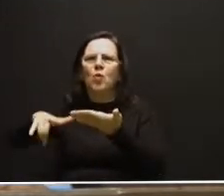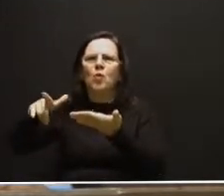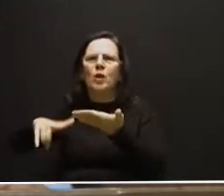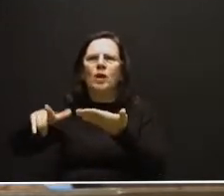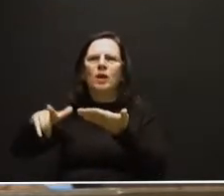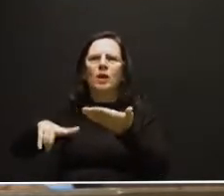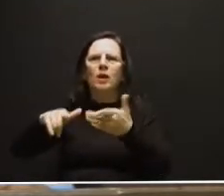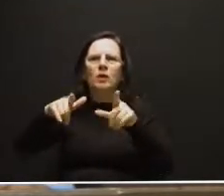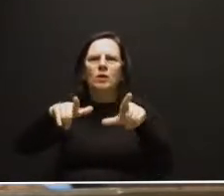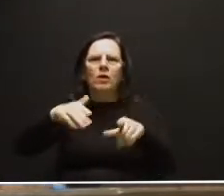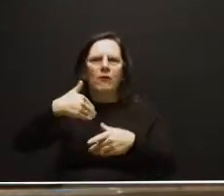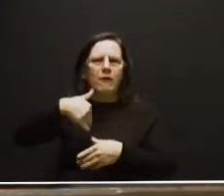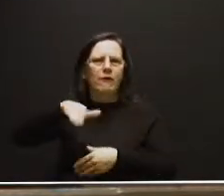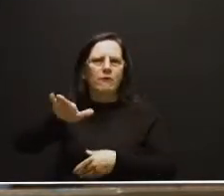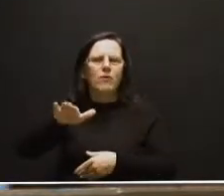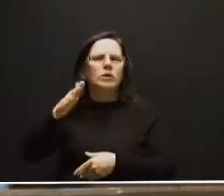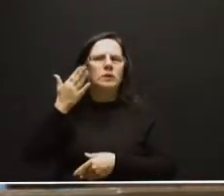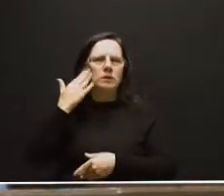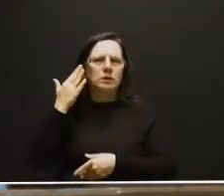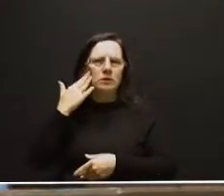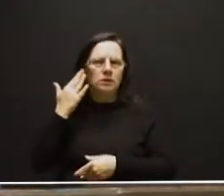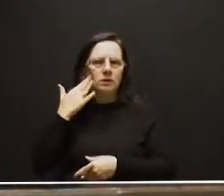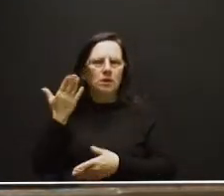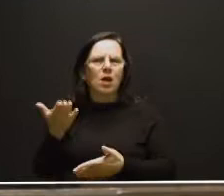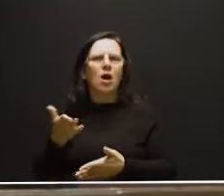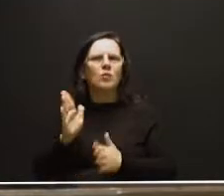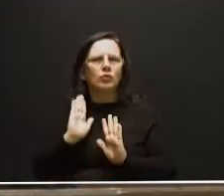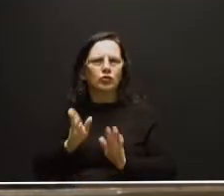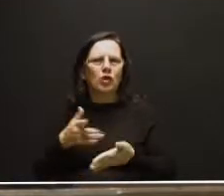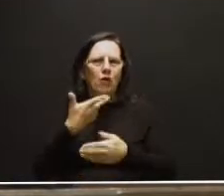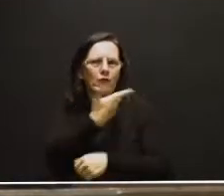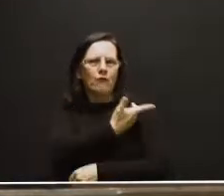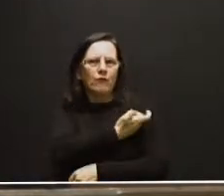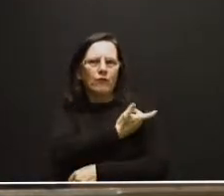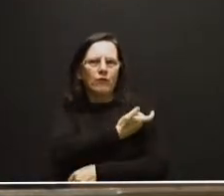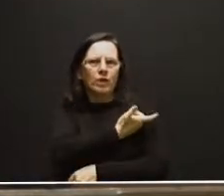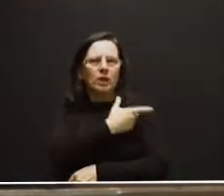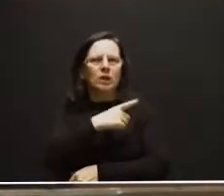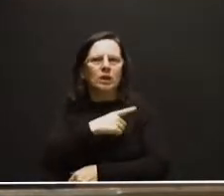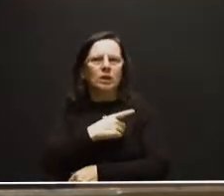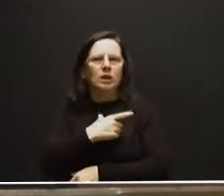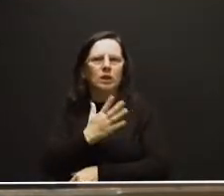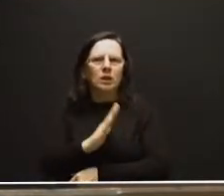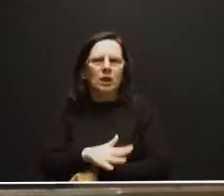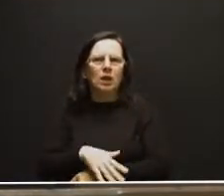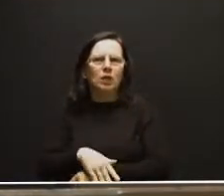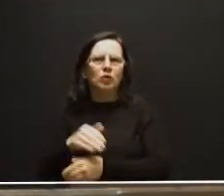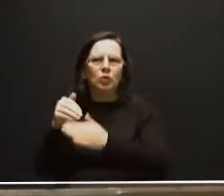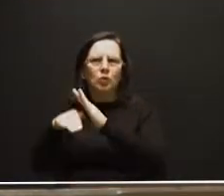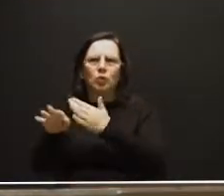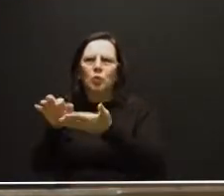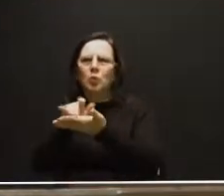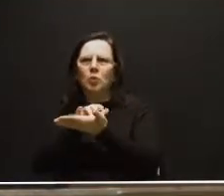for da nossa cidade ele já saiba que ele já foi vacinado e você tenha isso dentro de um banco de dados contribuindo